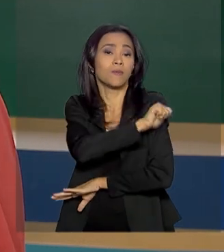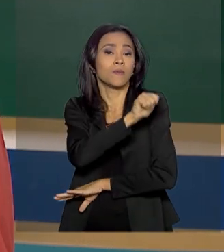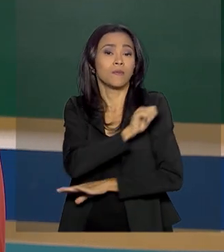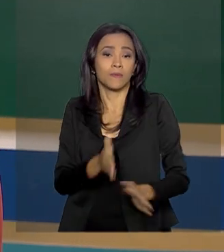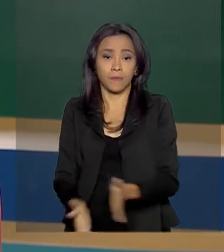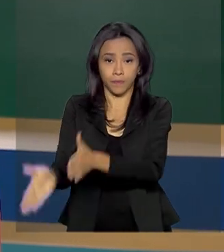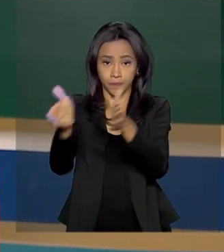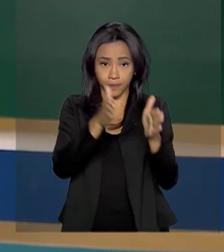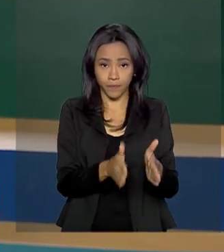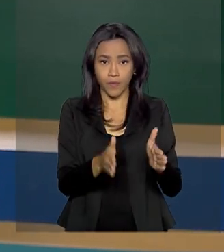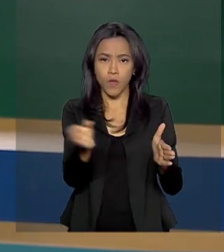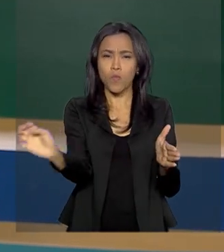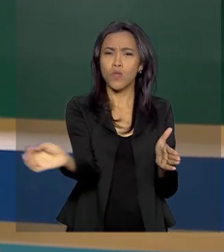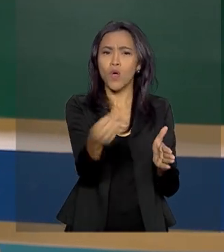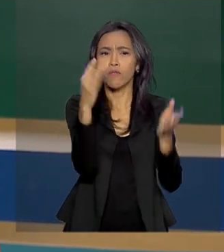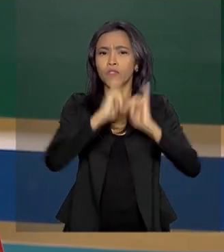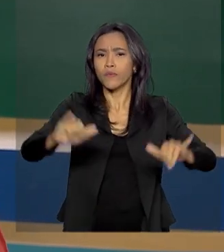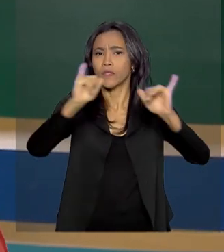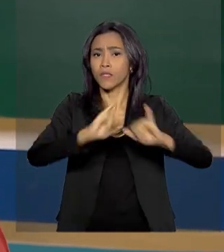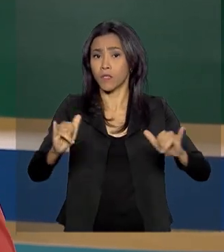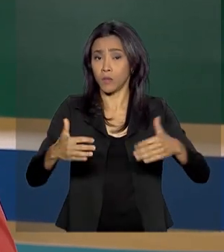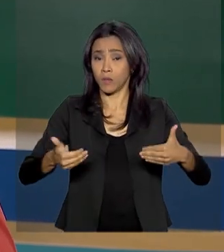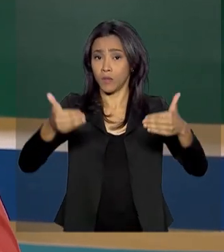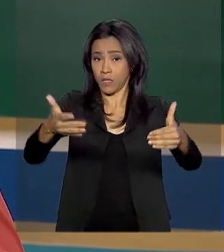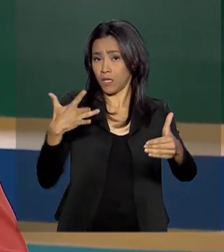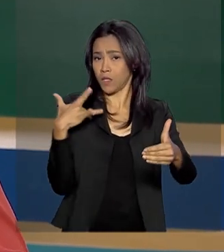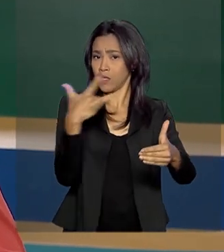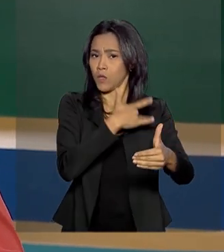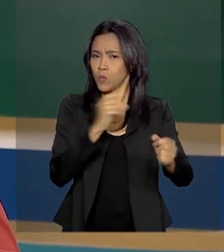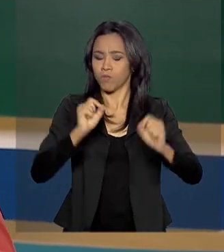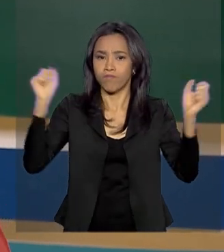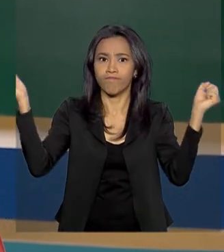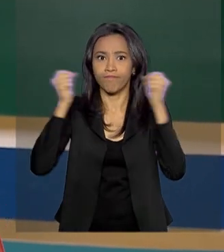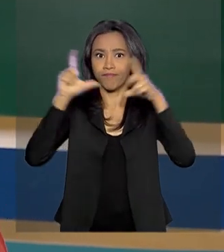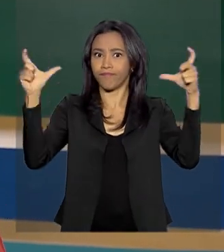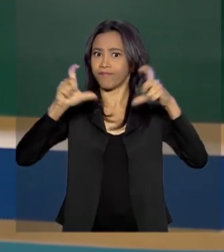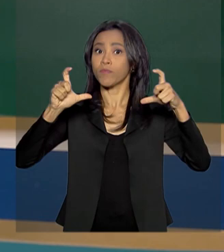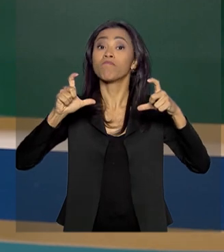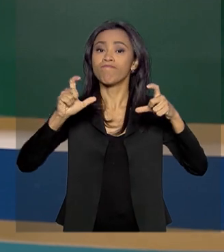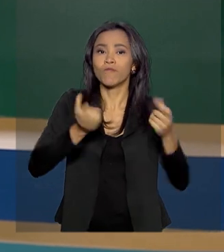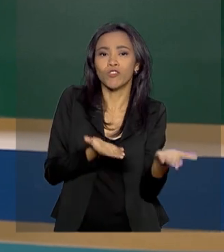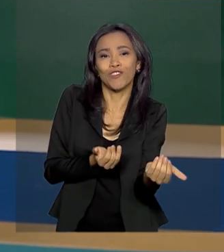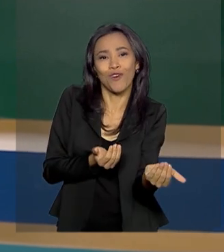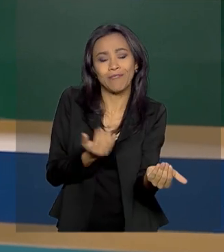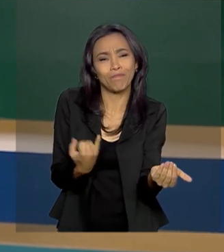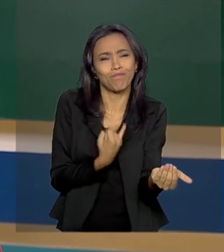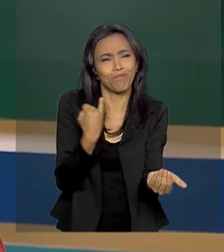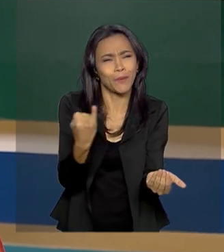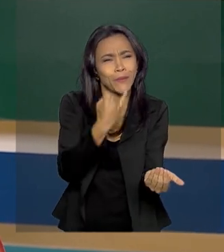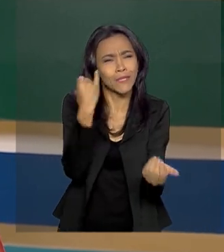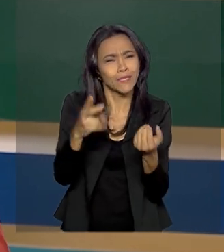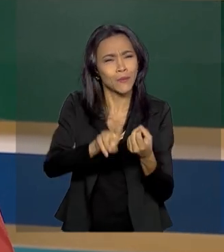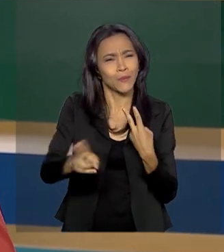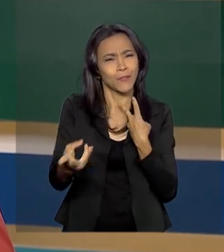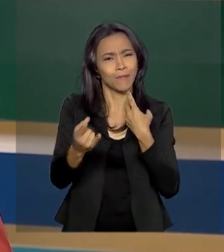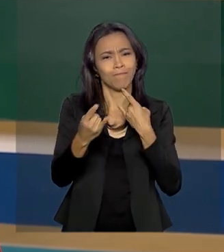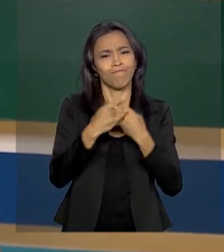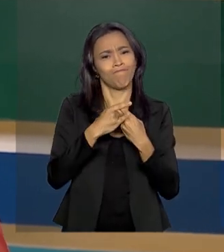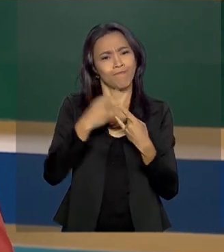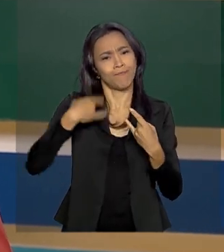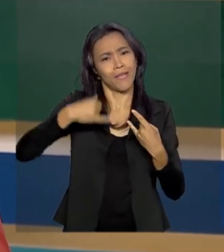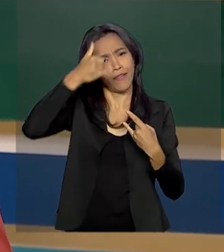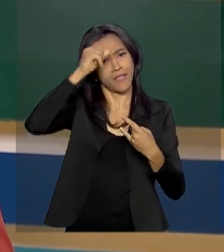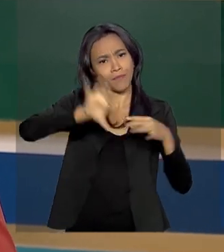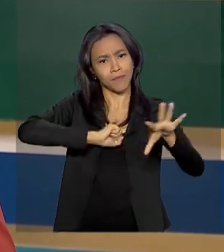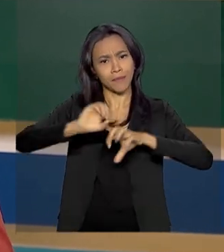Uma nova campanha do Ministério da Saúde traz um alerta aos jovens sobre a importância do preservativo para evitar